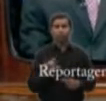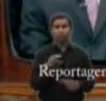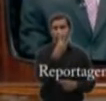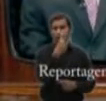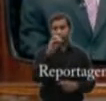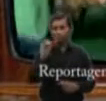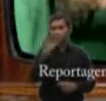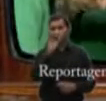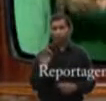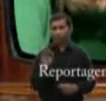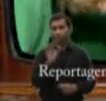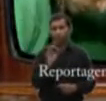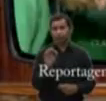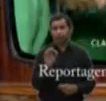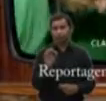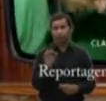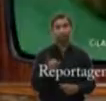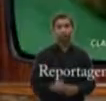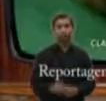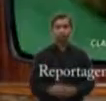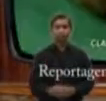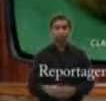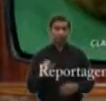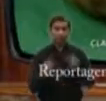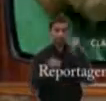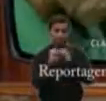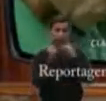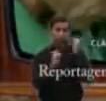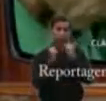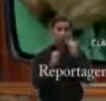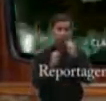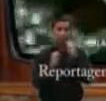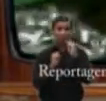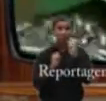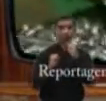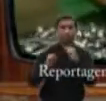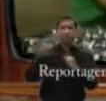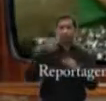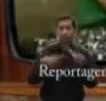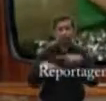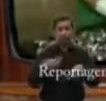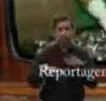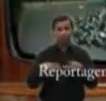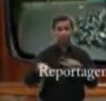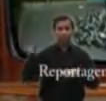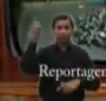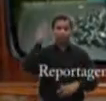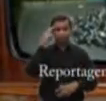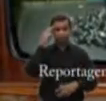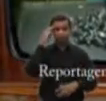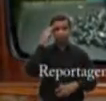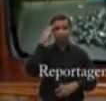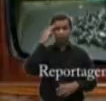preenchidas. Alexandre e Adriano são auxiliares de expedição. Rodrigo, operador de máquina. Gil